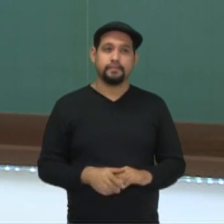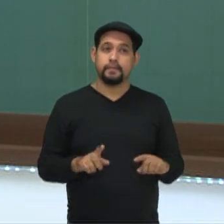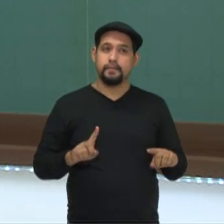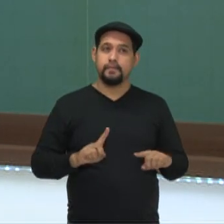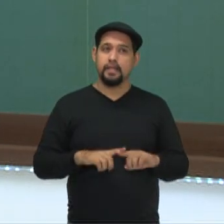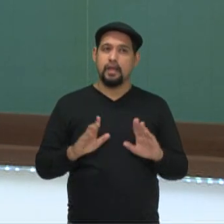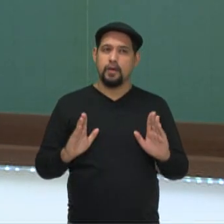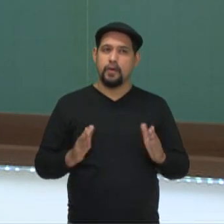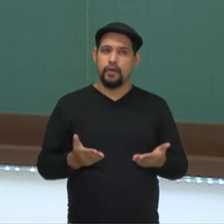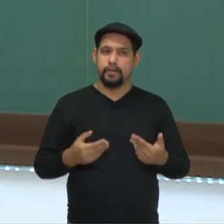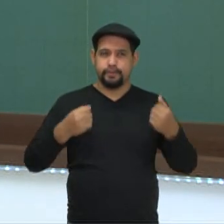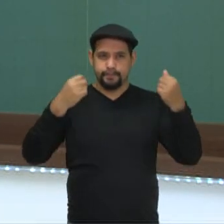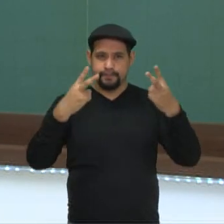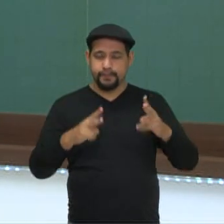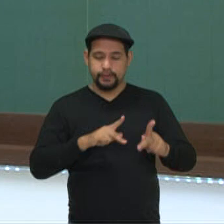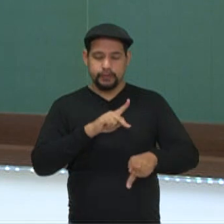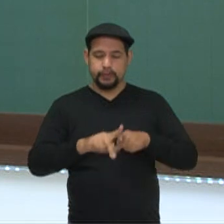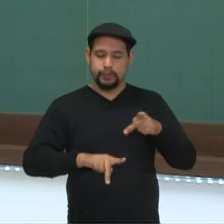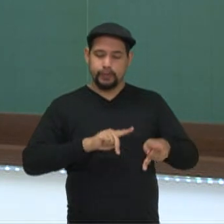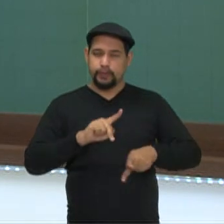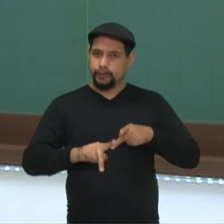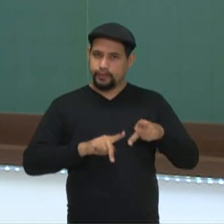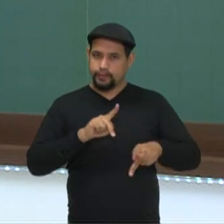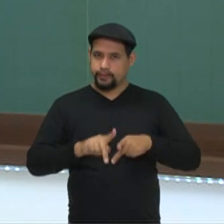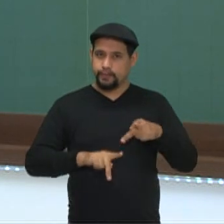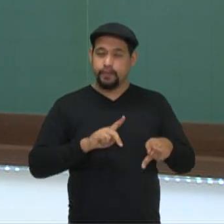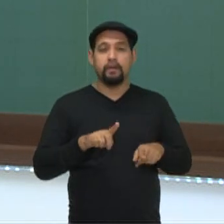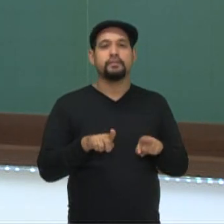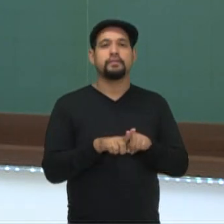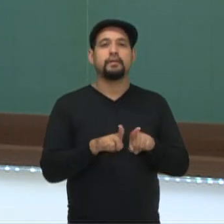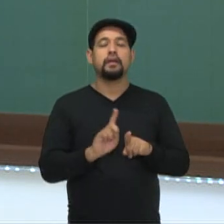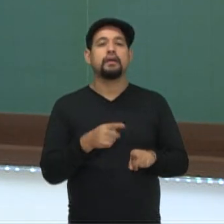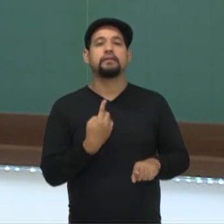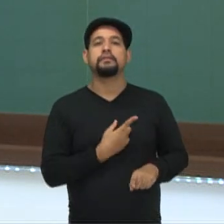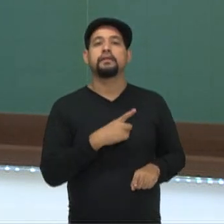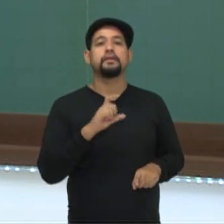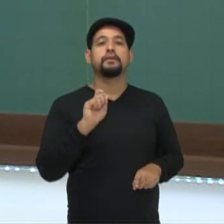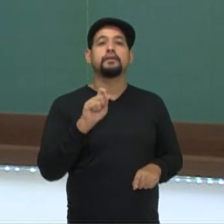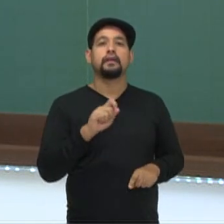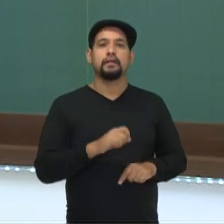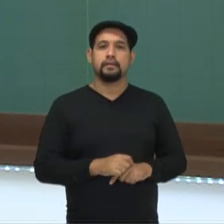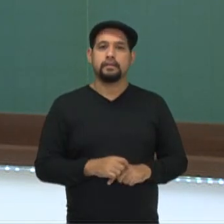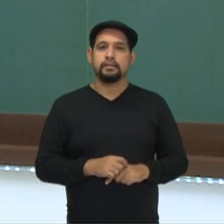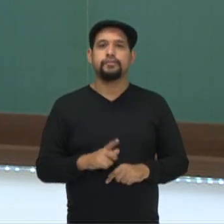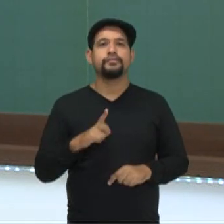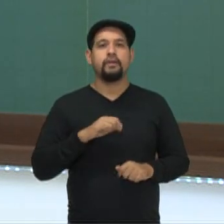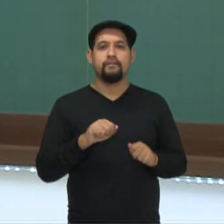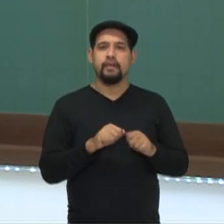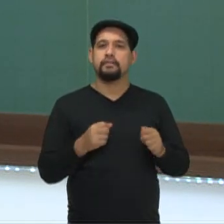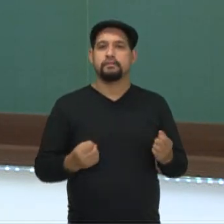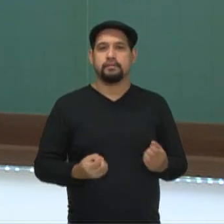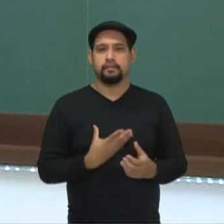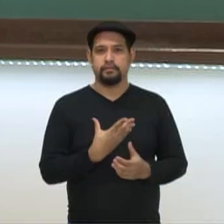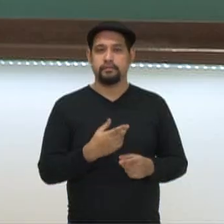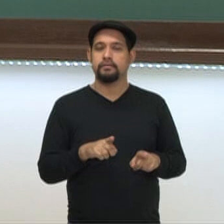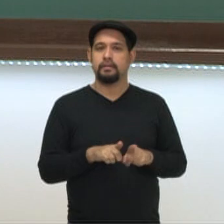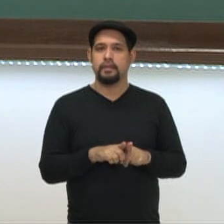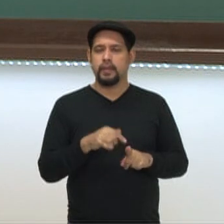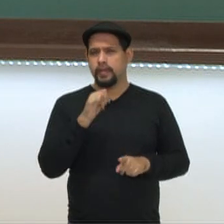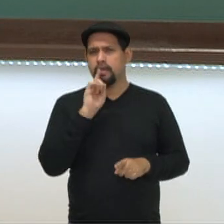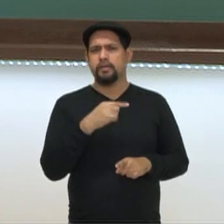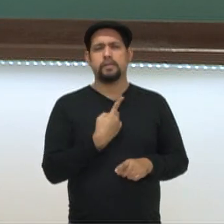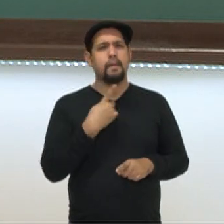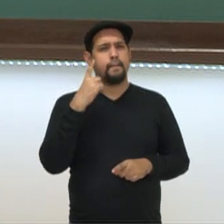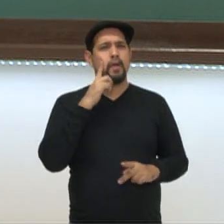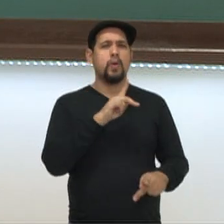Agora, falando de povos indígenas, além dos lugares sagrados, nós também temos lugares construídos dos povos indígenas. Porque quando a gente